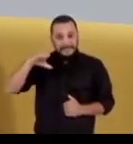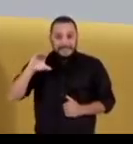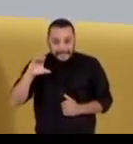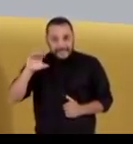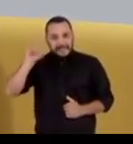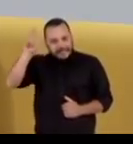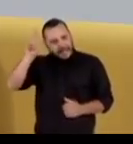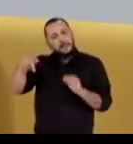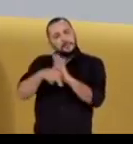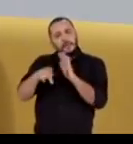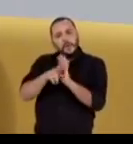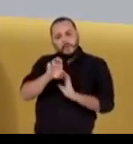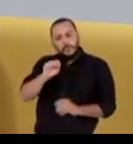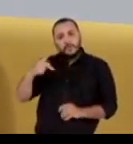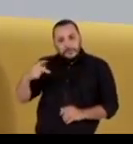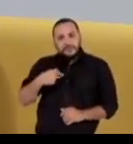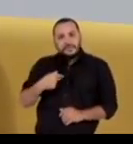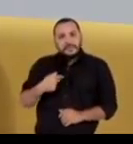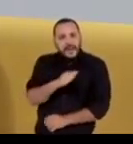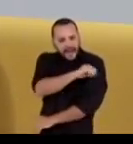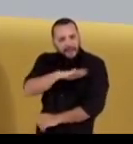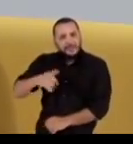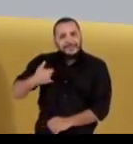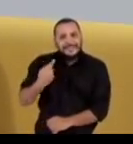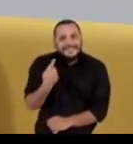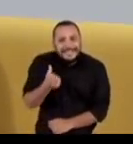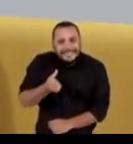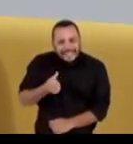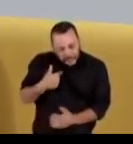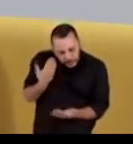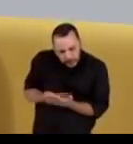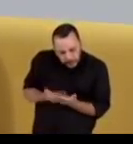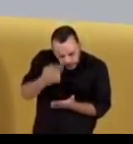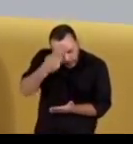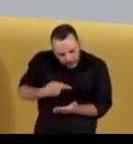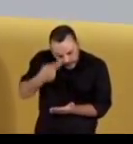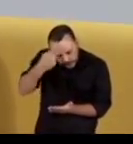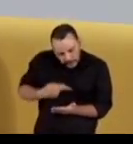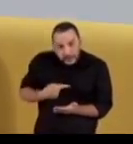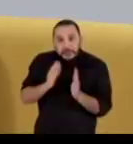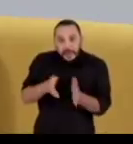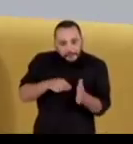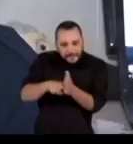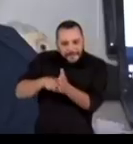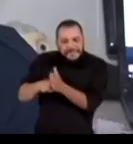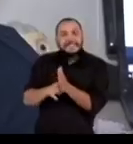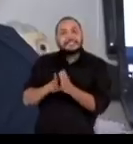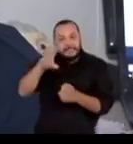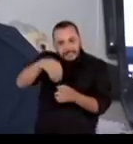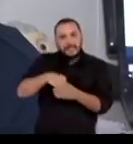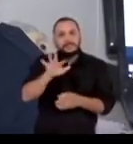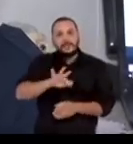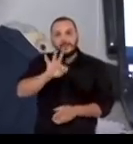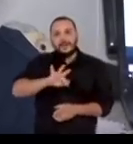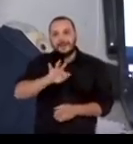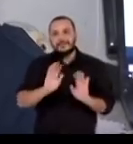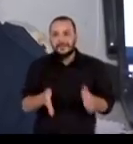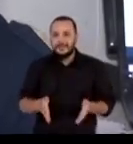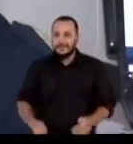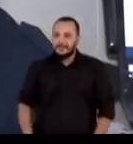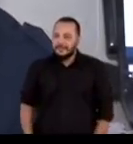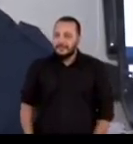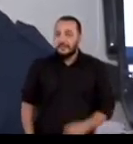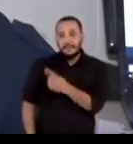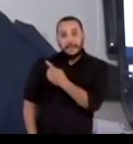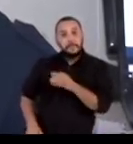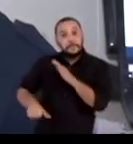USP. Autodidata e com muita iniciativa, ele já participa de pesquisas na universidade. Essa é a primeira